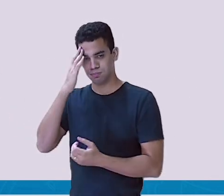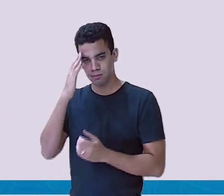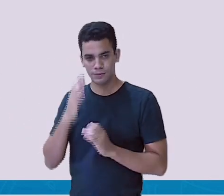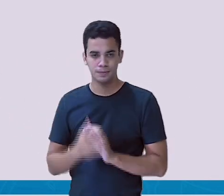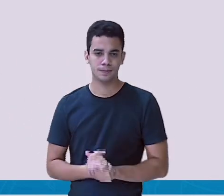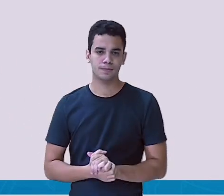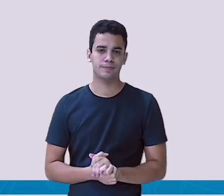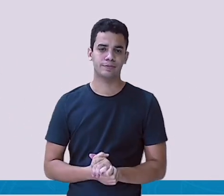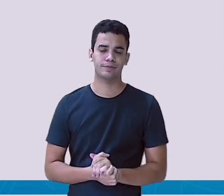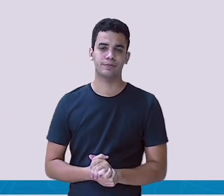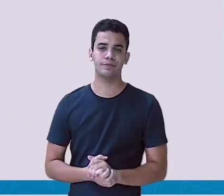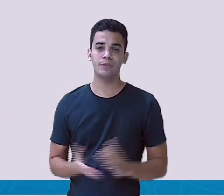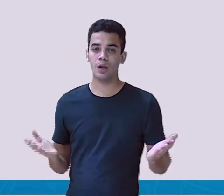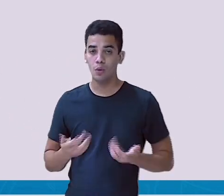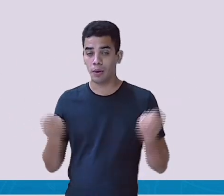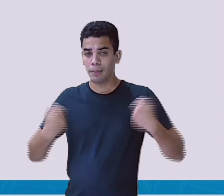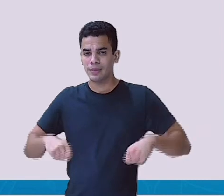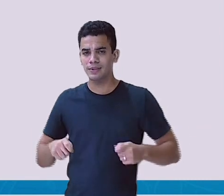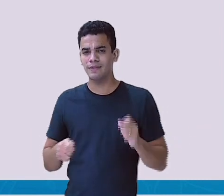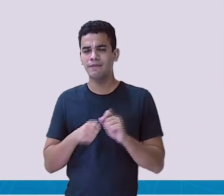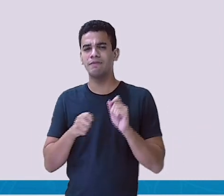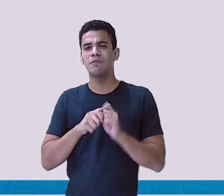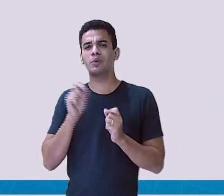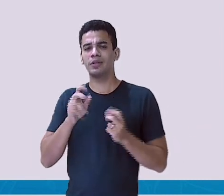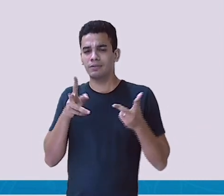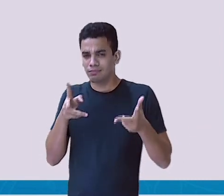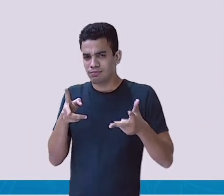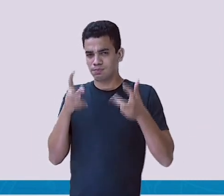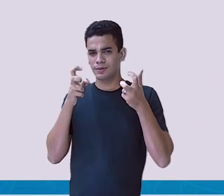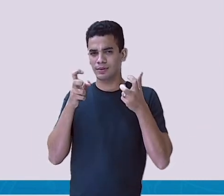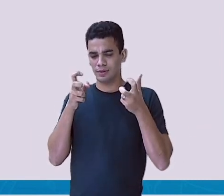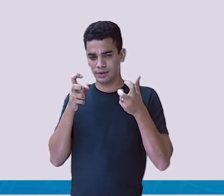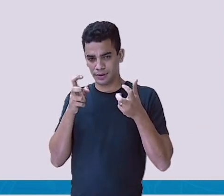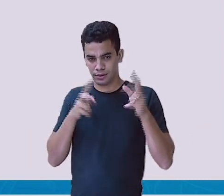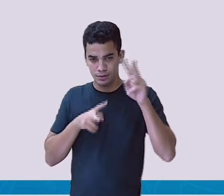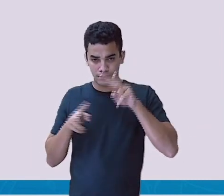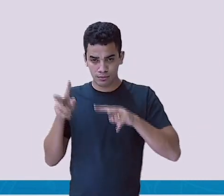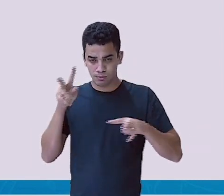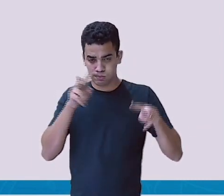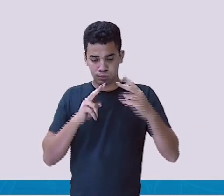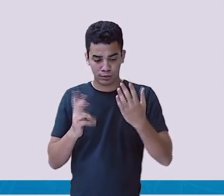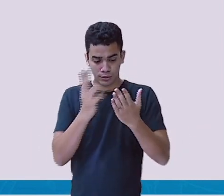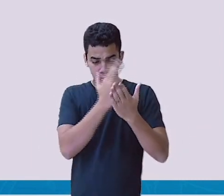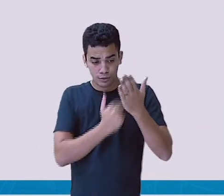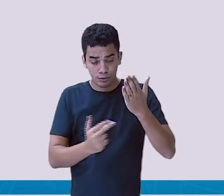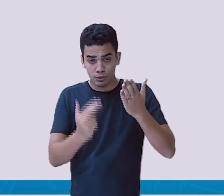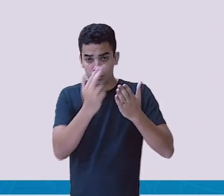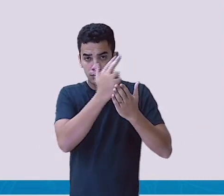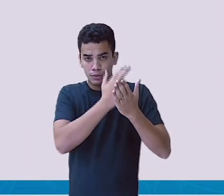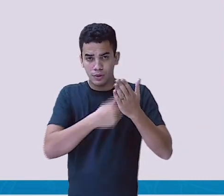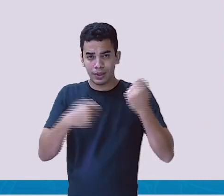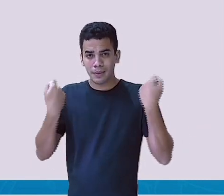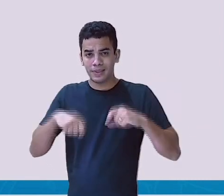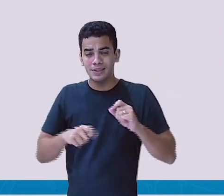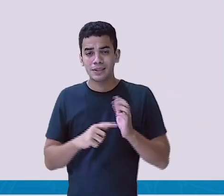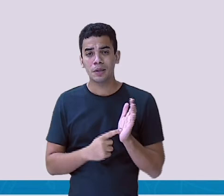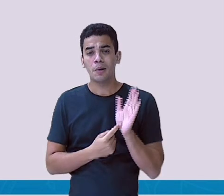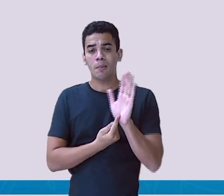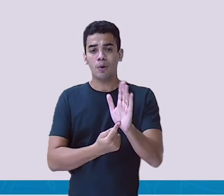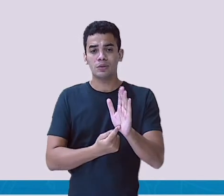Continuando aqui. Observe as medidas dos lados da figura e escreva o polinômio que representa